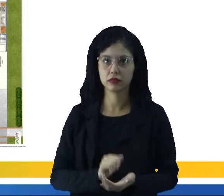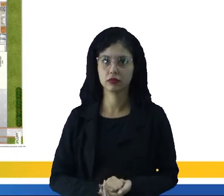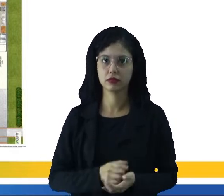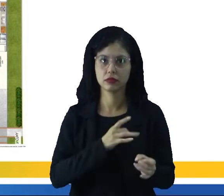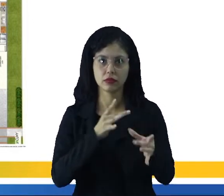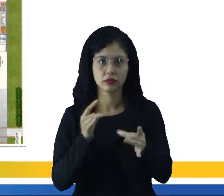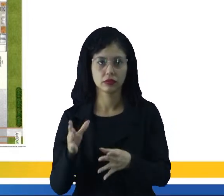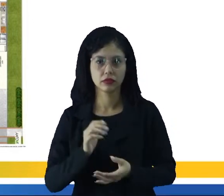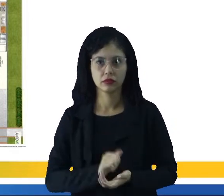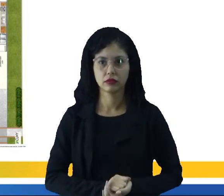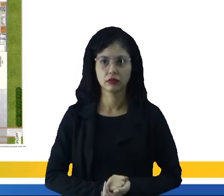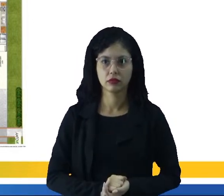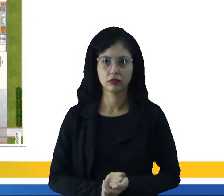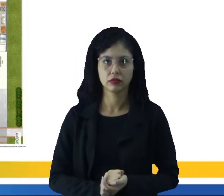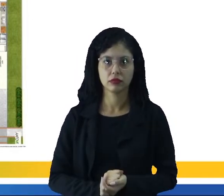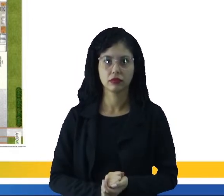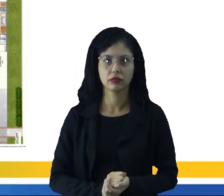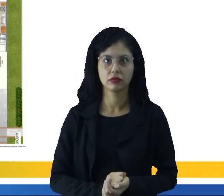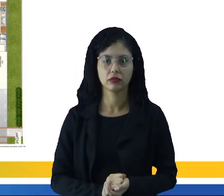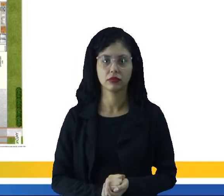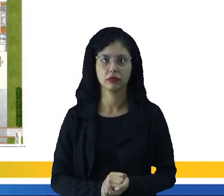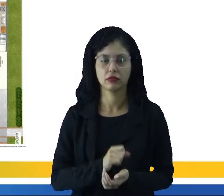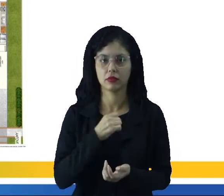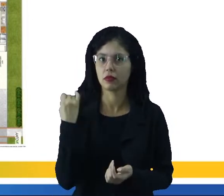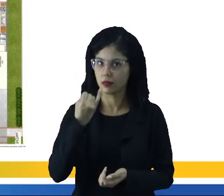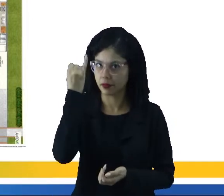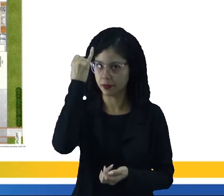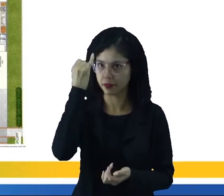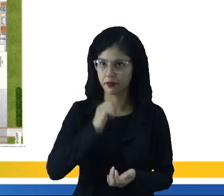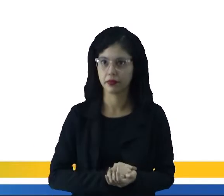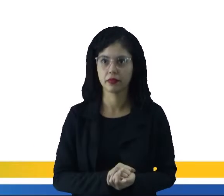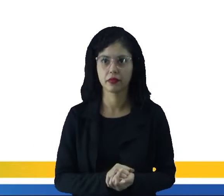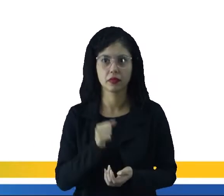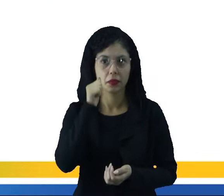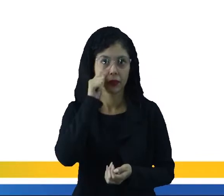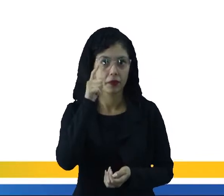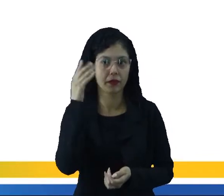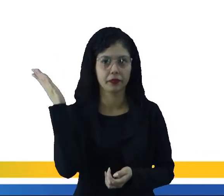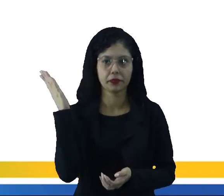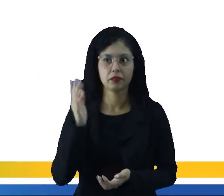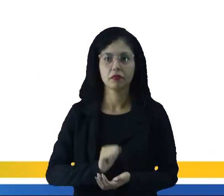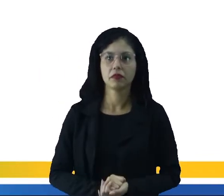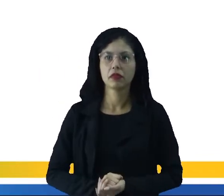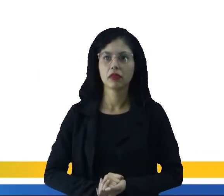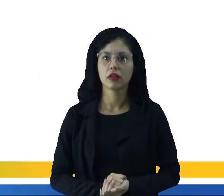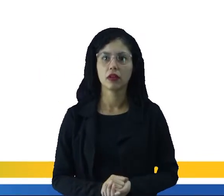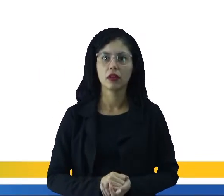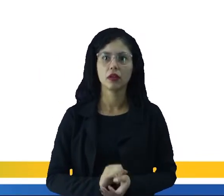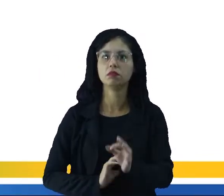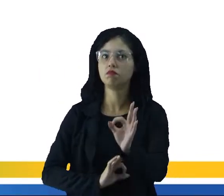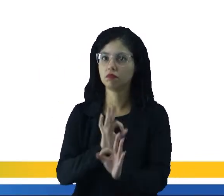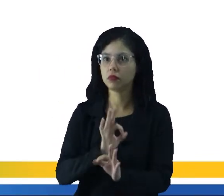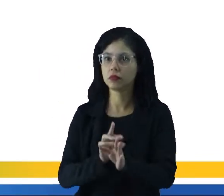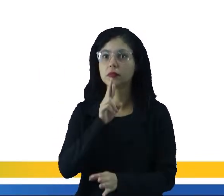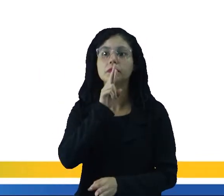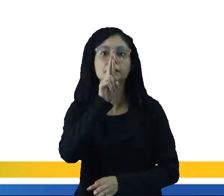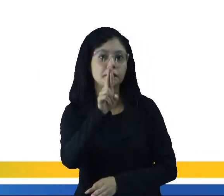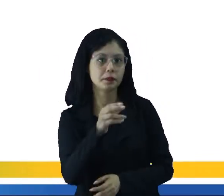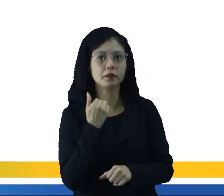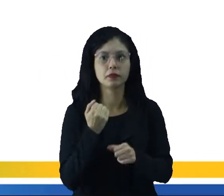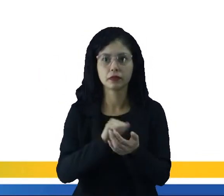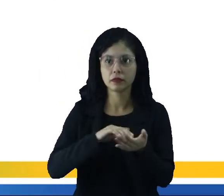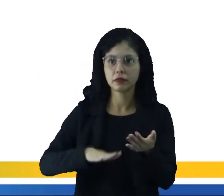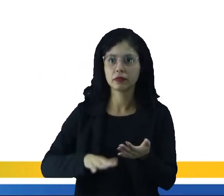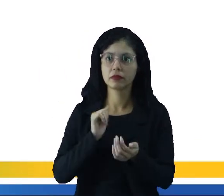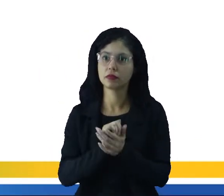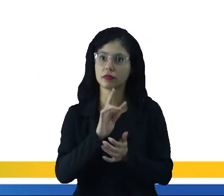quero passar para vocês uma dica muito importante, presta atenção nela. Ao se preparar para